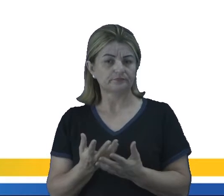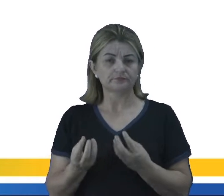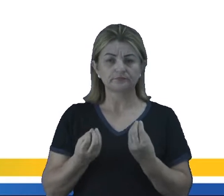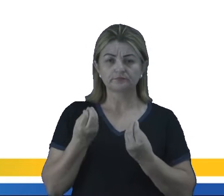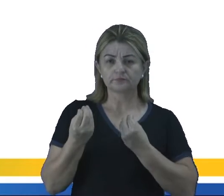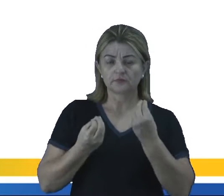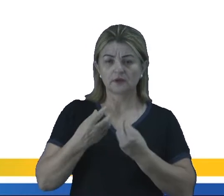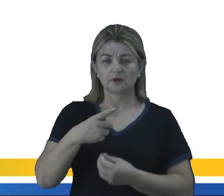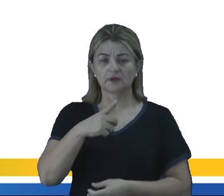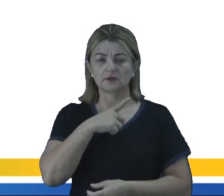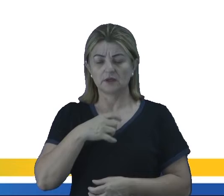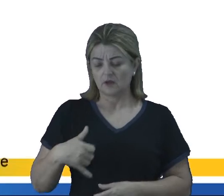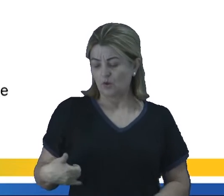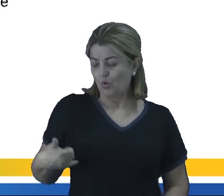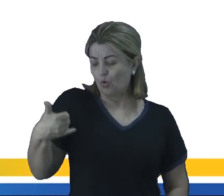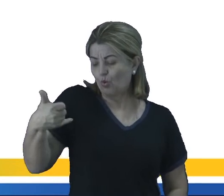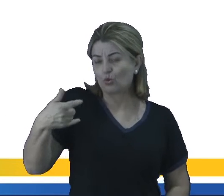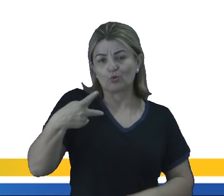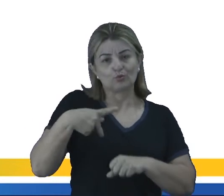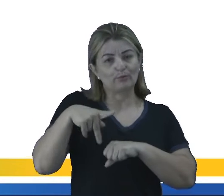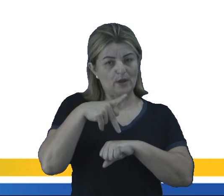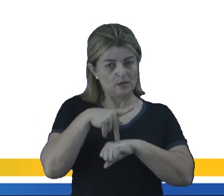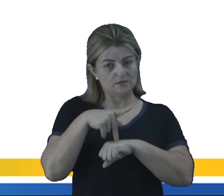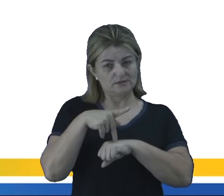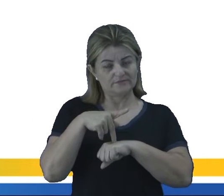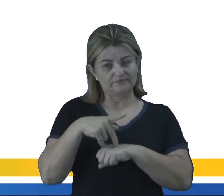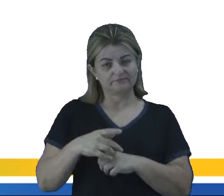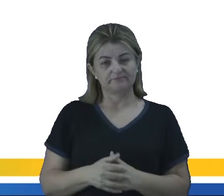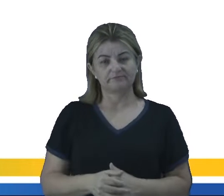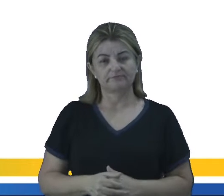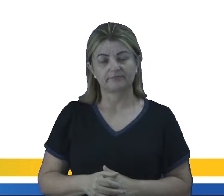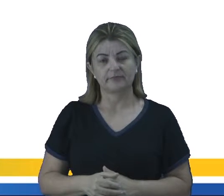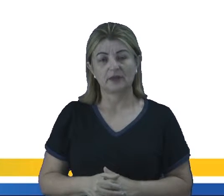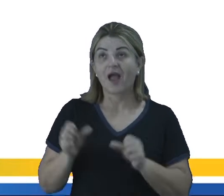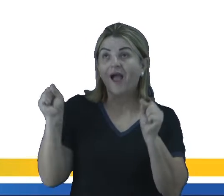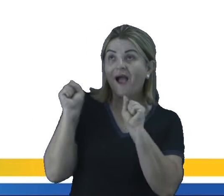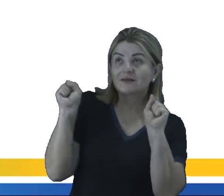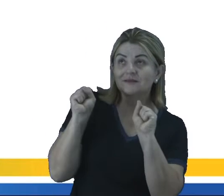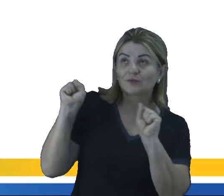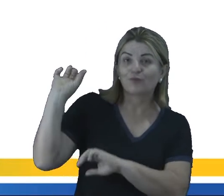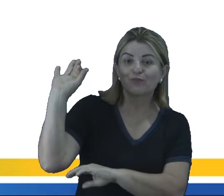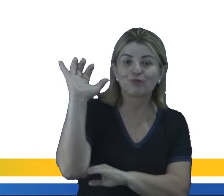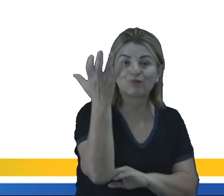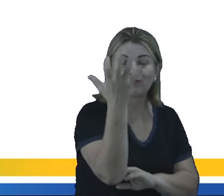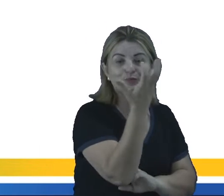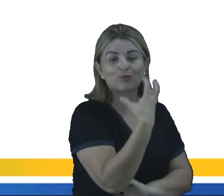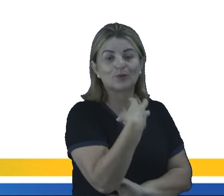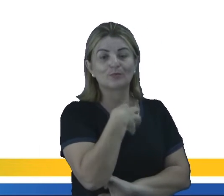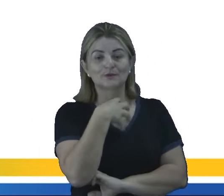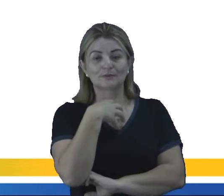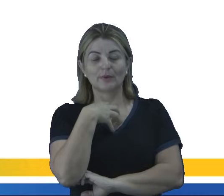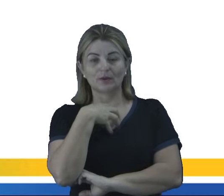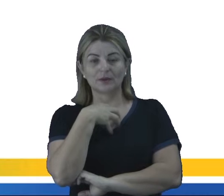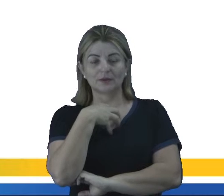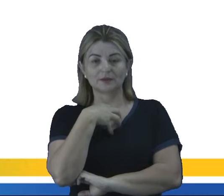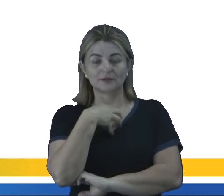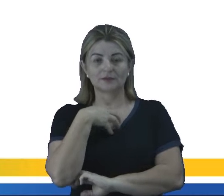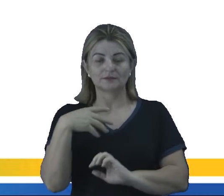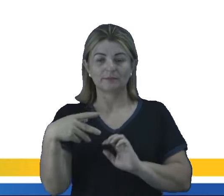Elas estão relacionadas com a segunda geração. E você escolhe aquela que está de acordo com o texto. Então, a leitura do texto